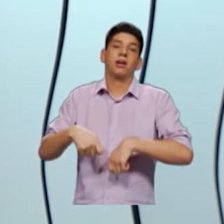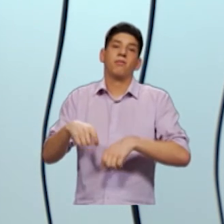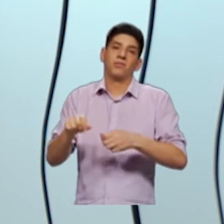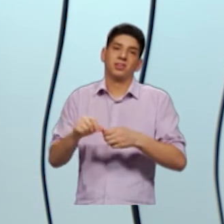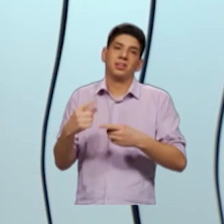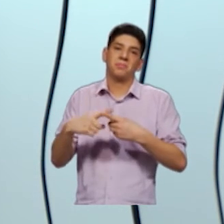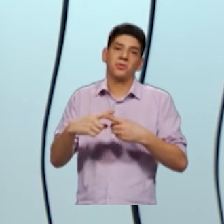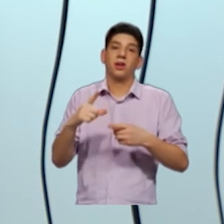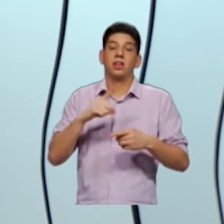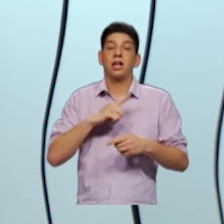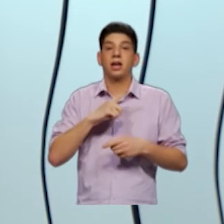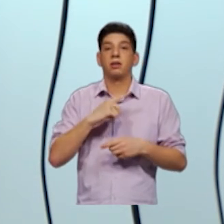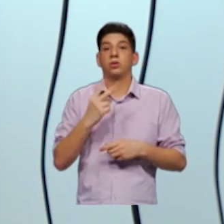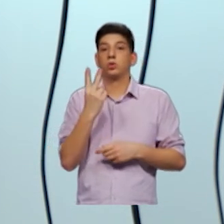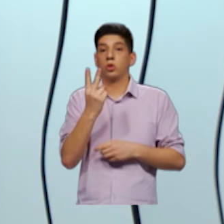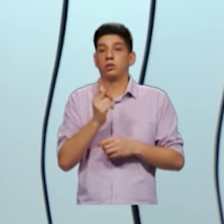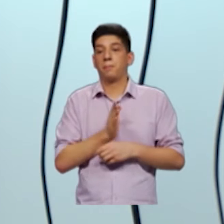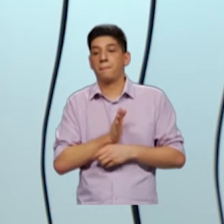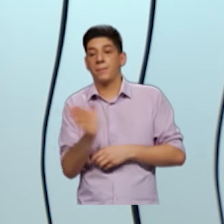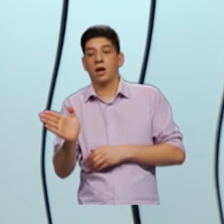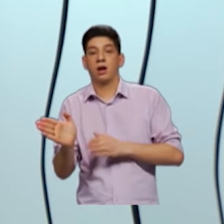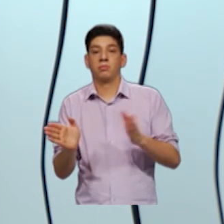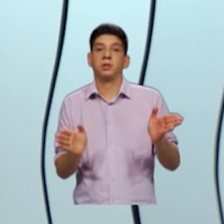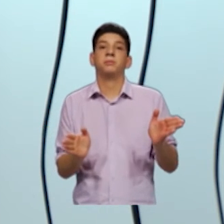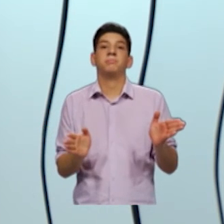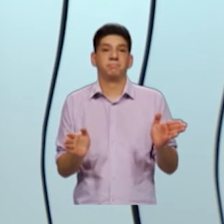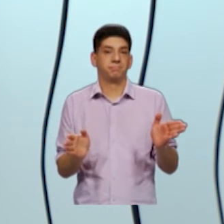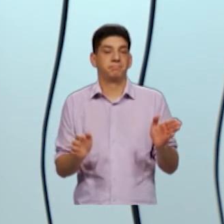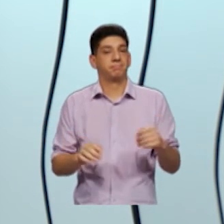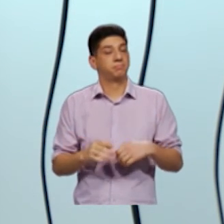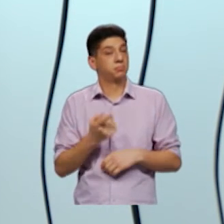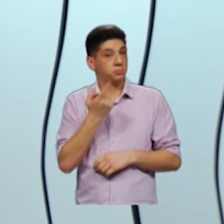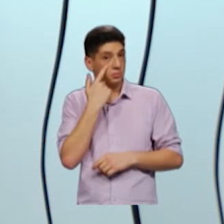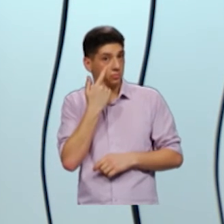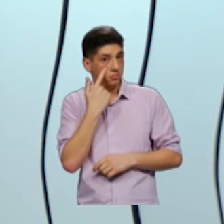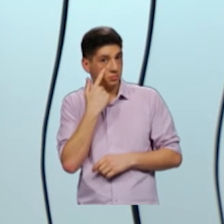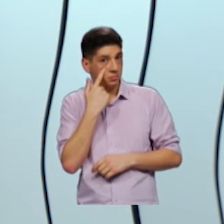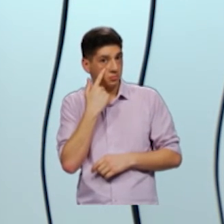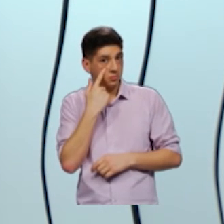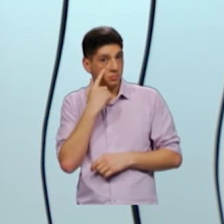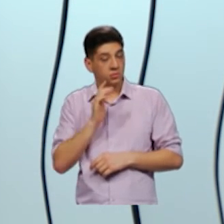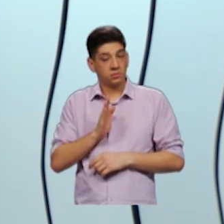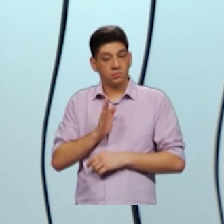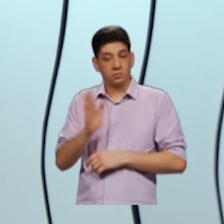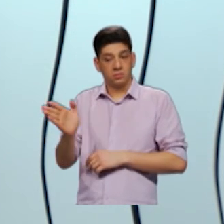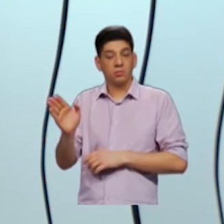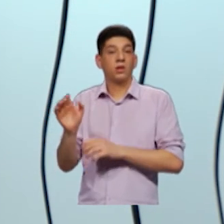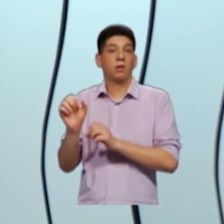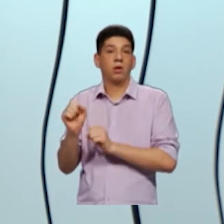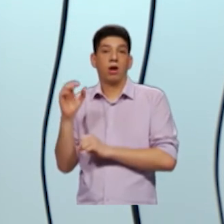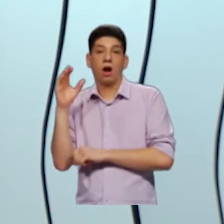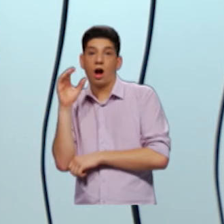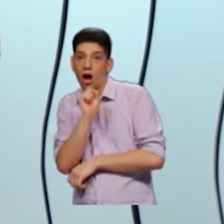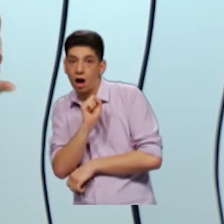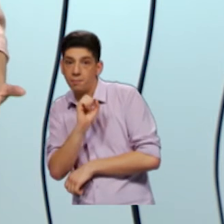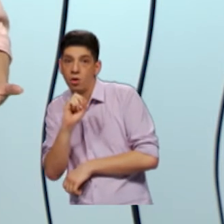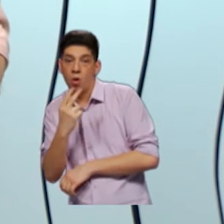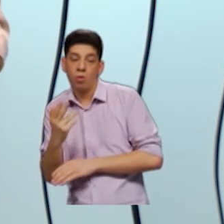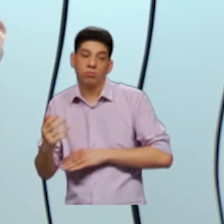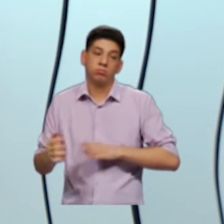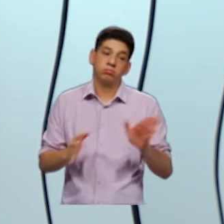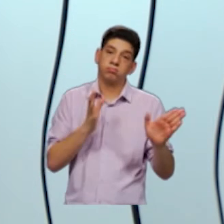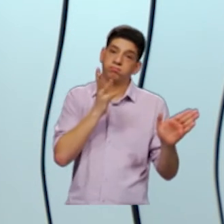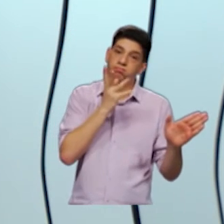existem dois cenários aí do Covid-19. Ou a Covid-19, ele pode pegar um cenário aí rápido ou um cenário mais